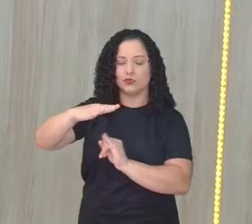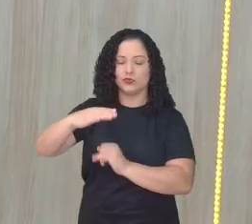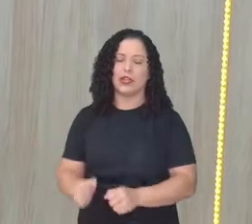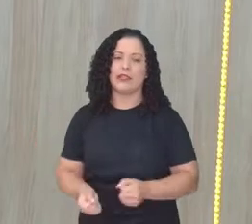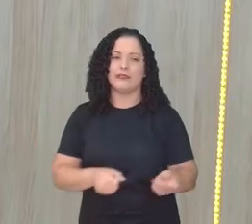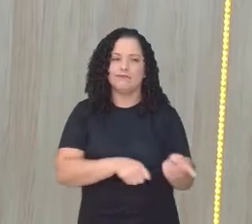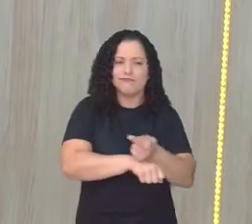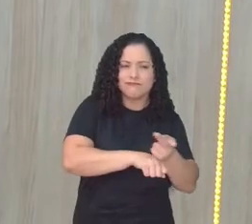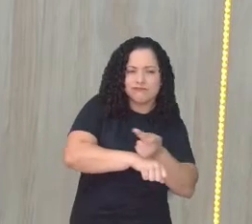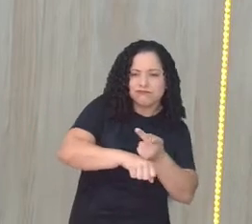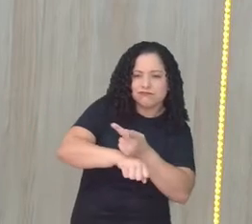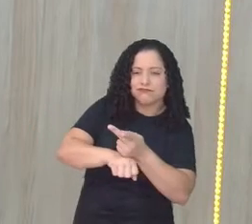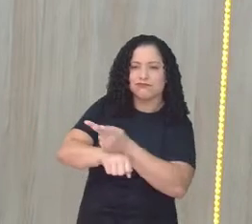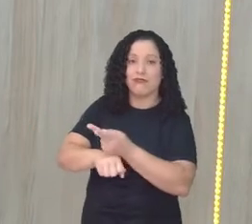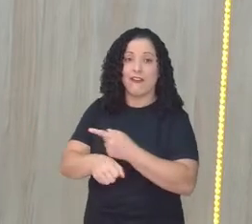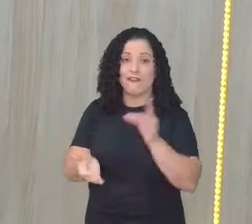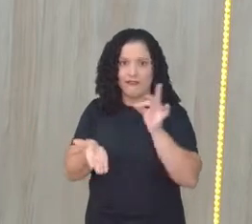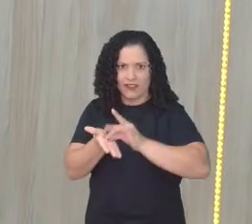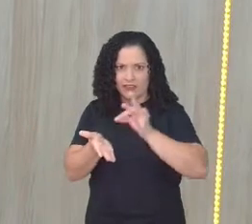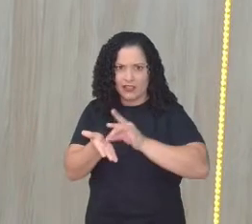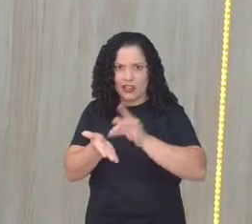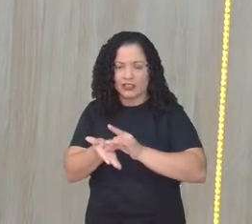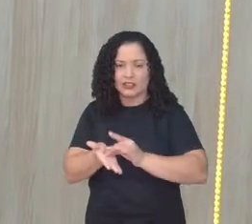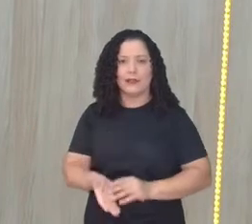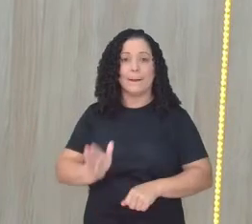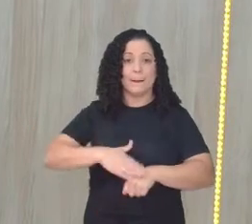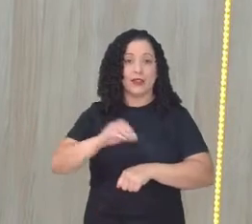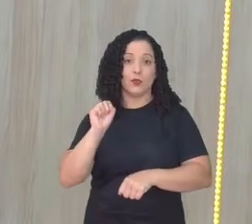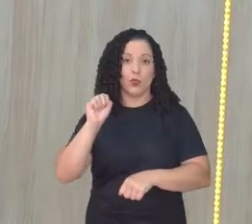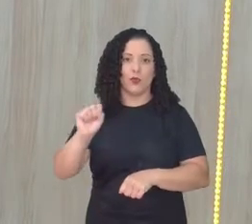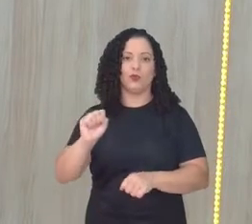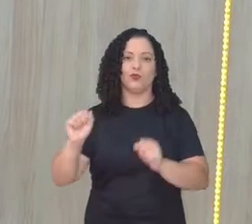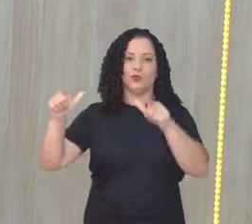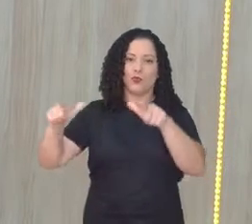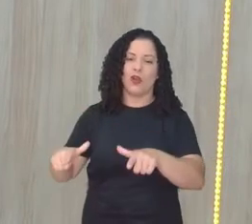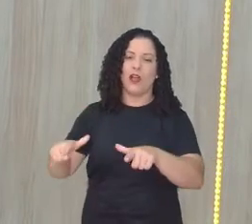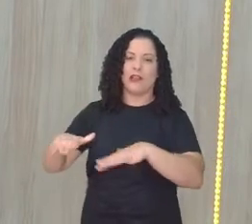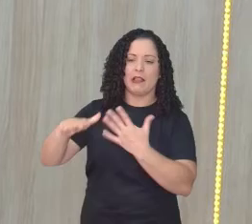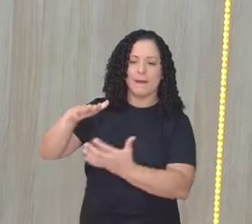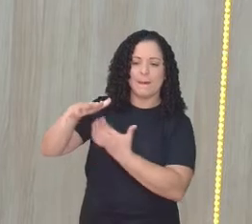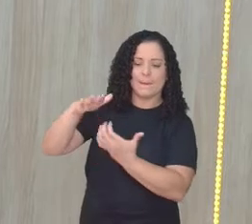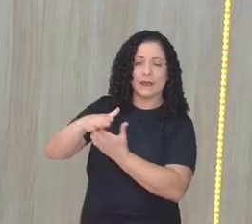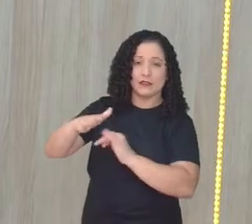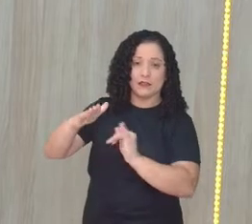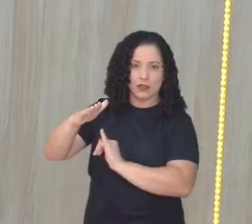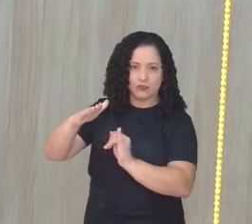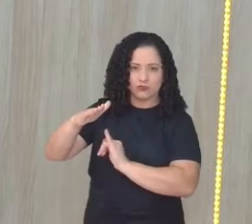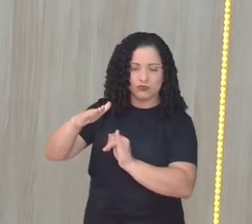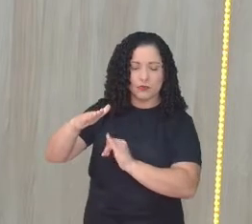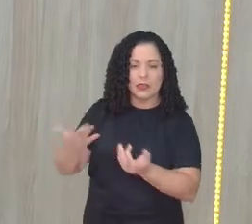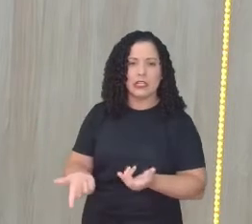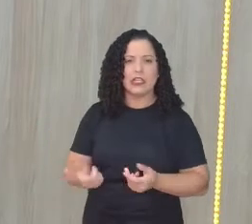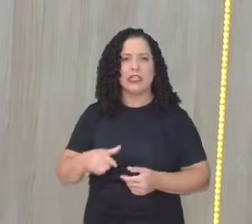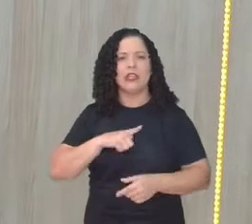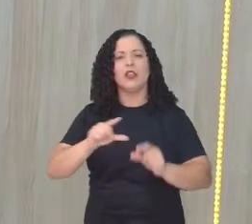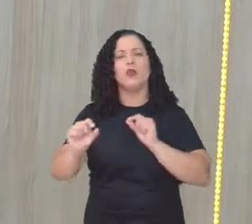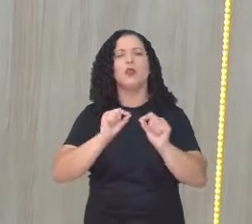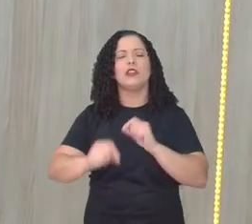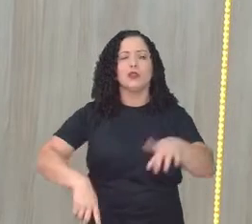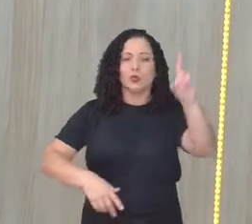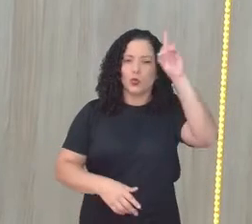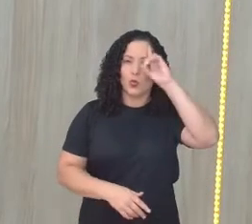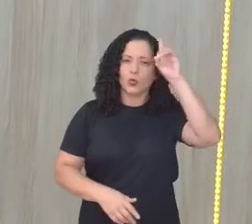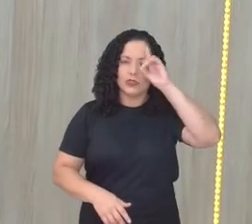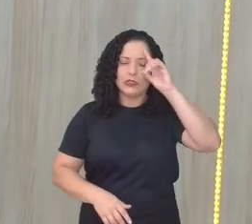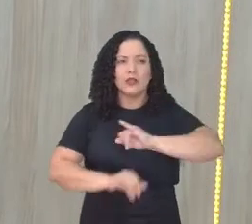que absurdo. Mais de 8 órgãos que são responsáveis por todos os dias estarem pegando notícia e pesquisando para